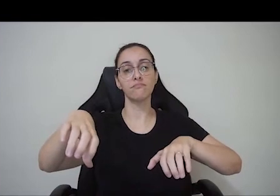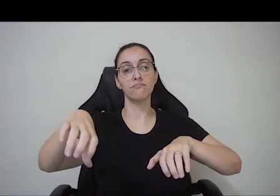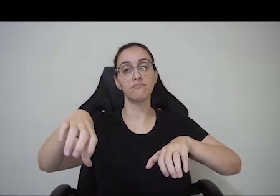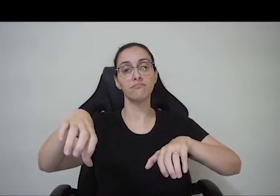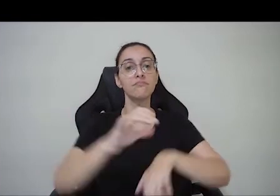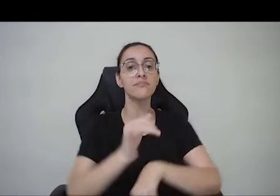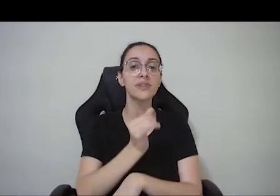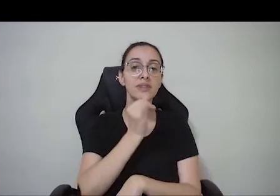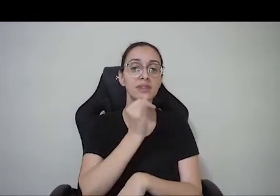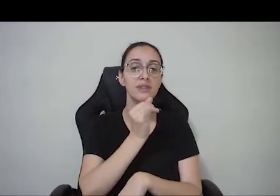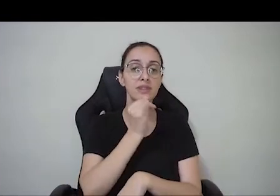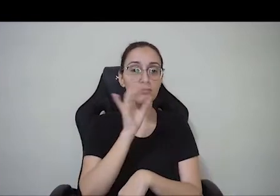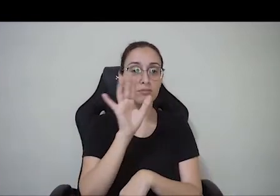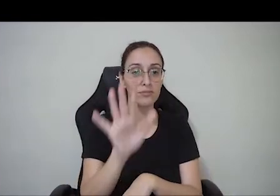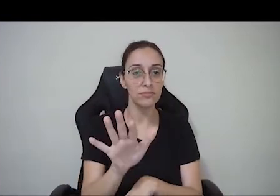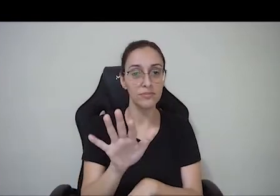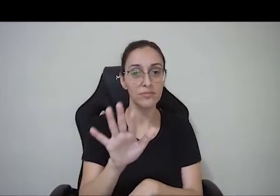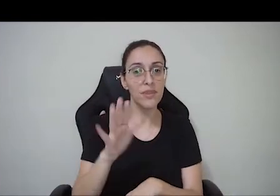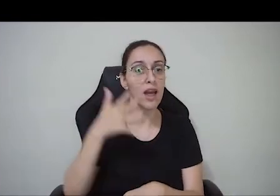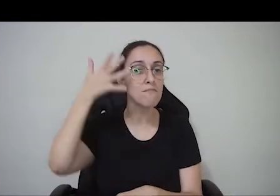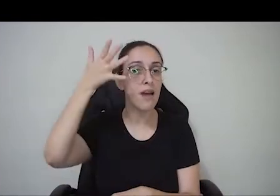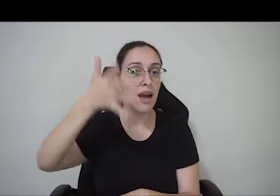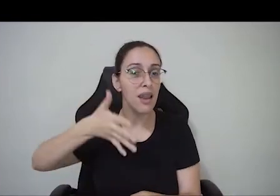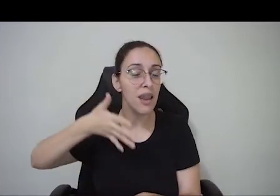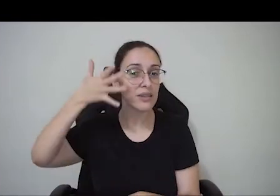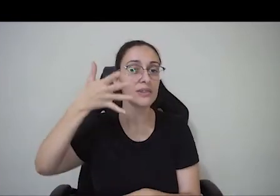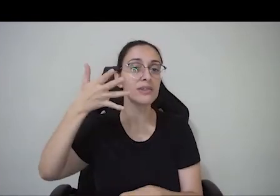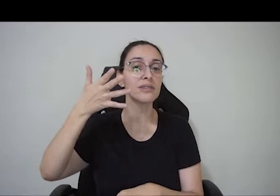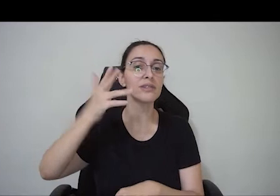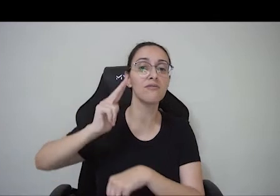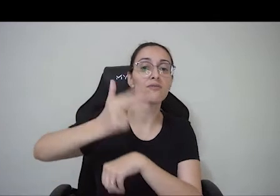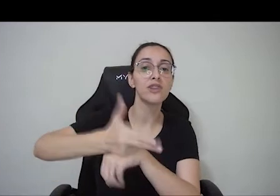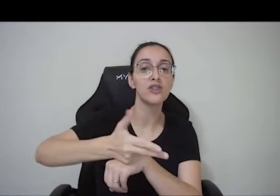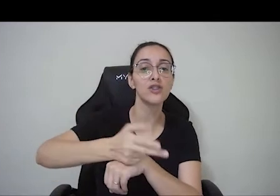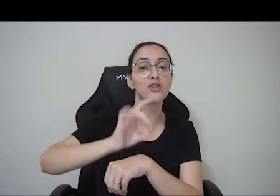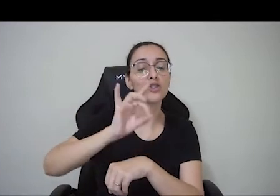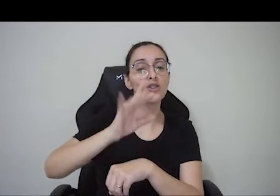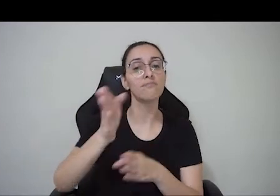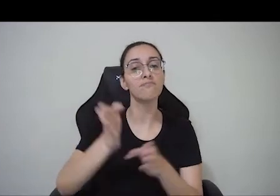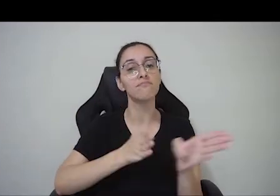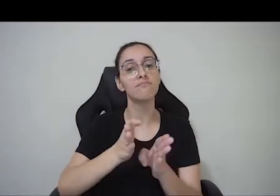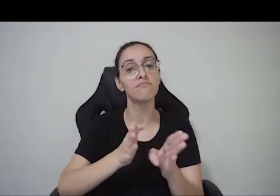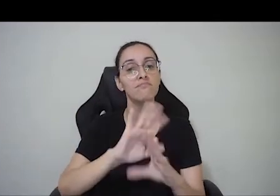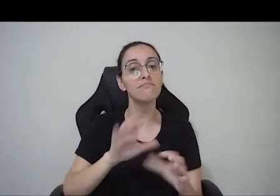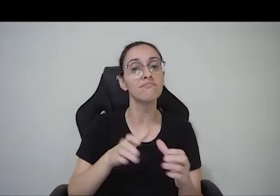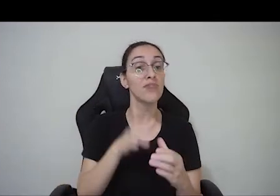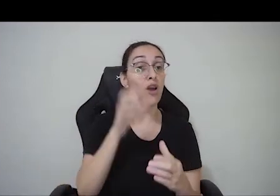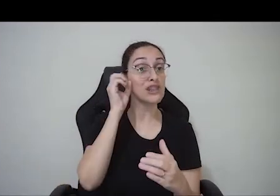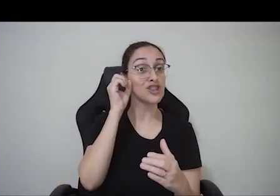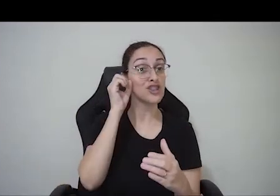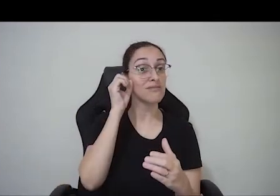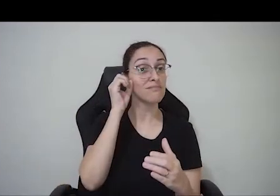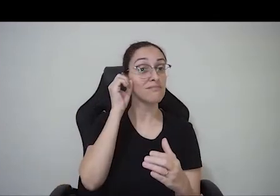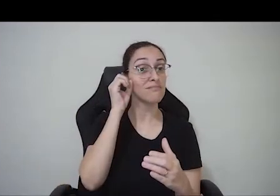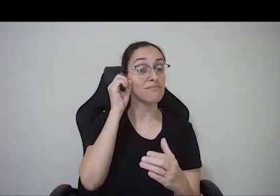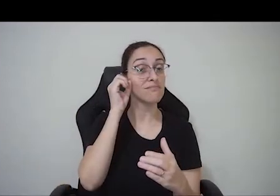um exemplo que é uma palestra ou um vídeo que ele só é acessível para ouvintes. E não tem